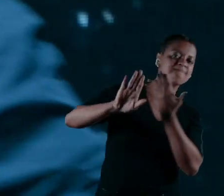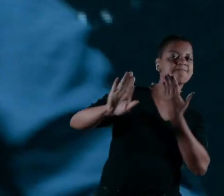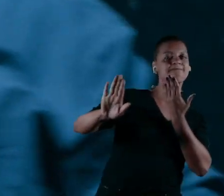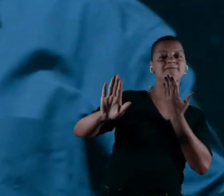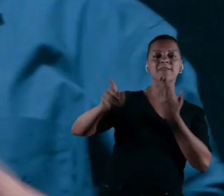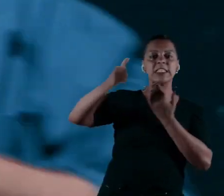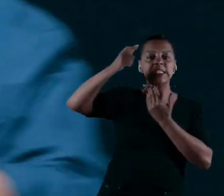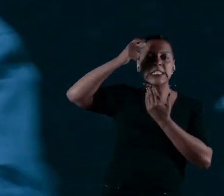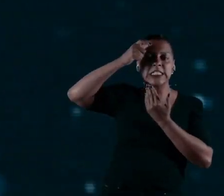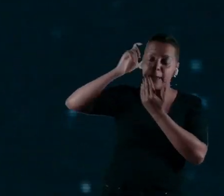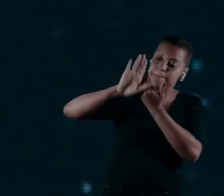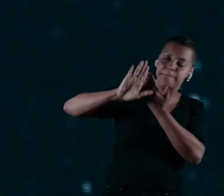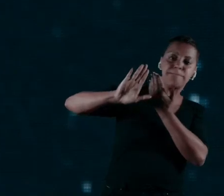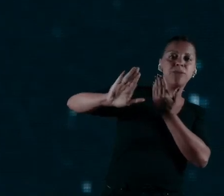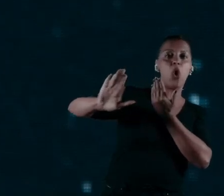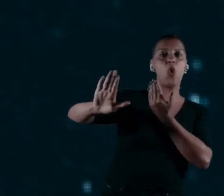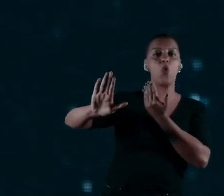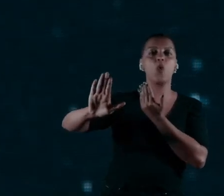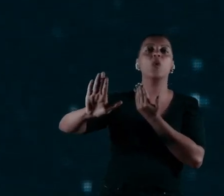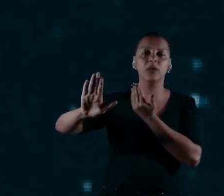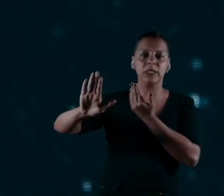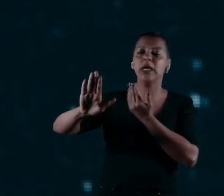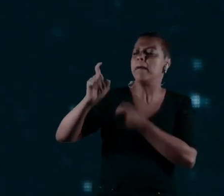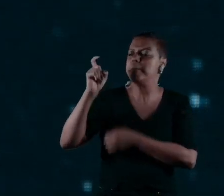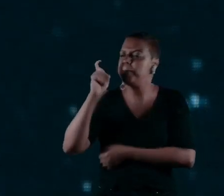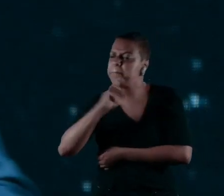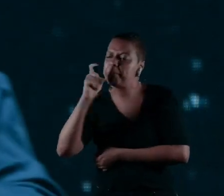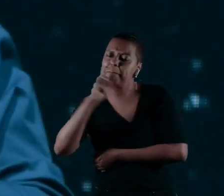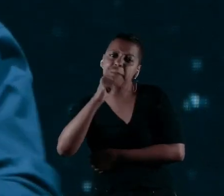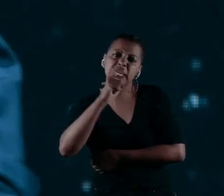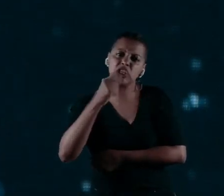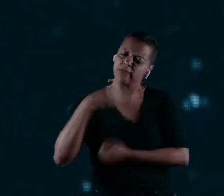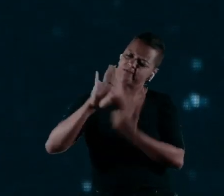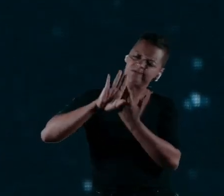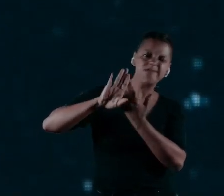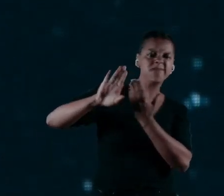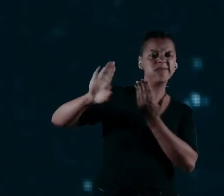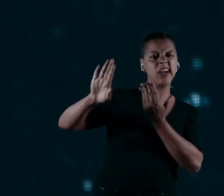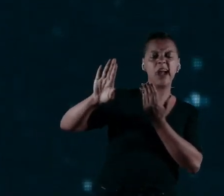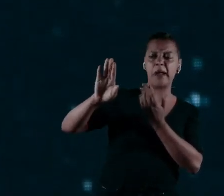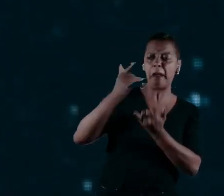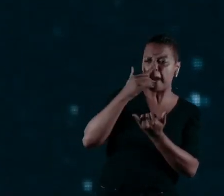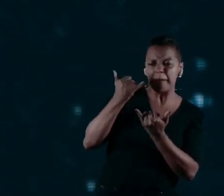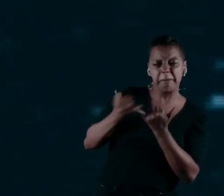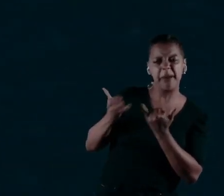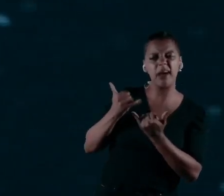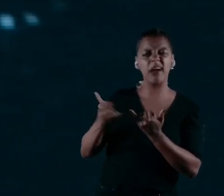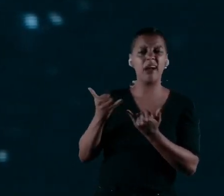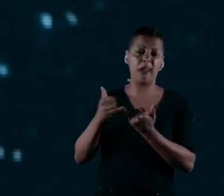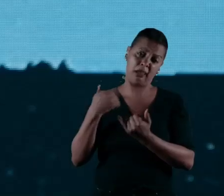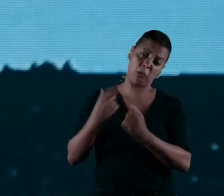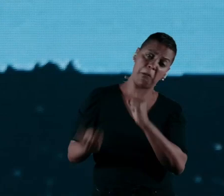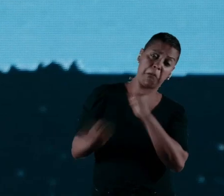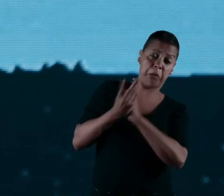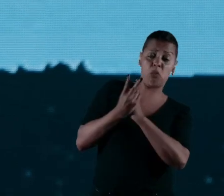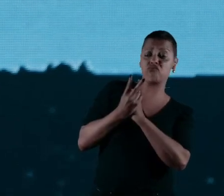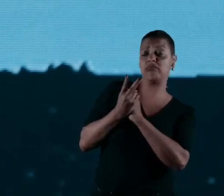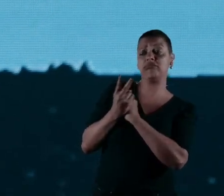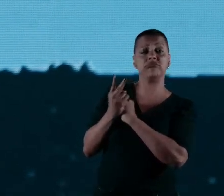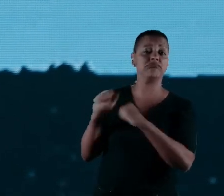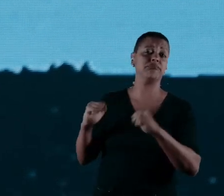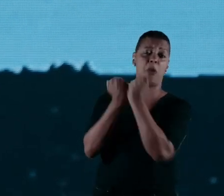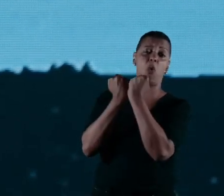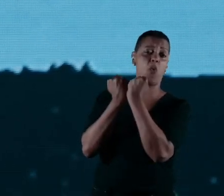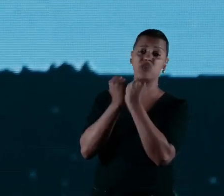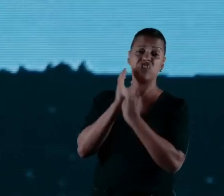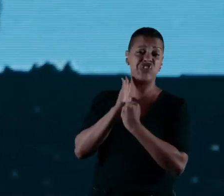demoníaco onde existem muitas mentiras parecendo verdades e você fica blindado a elas. A palavra,